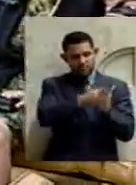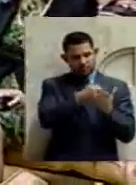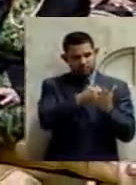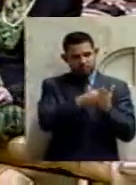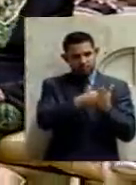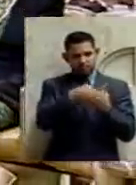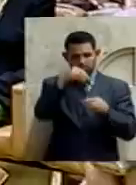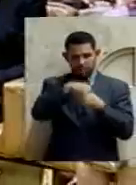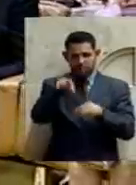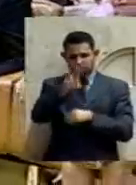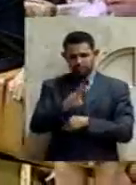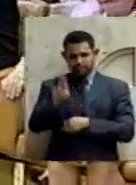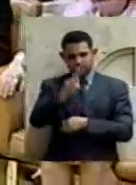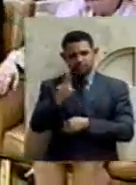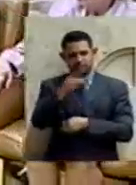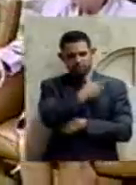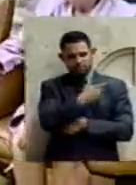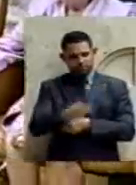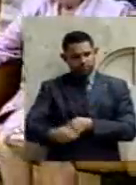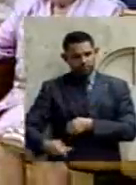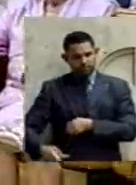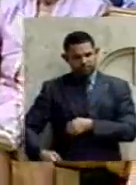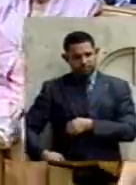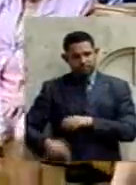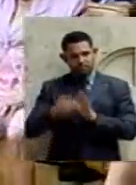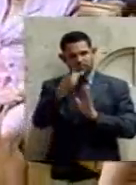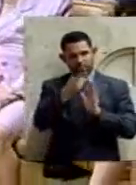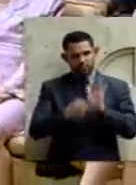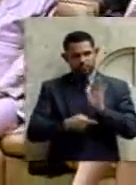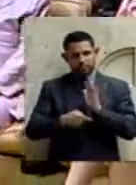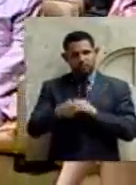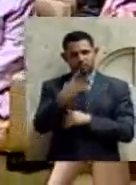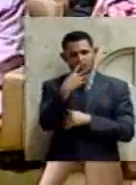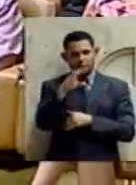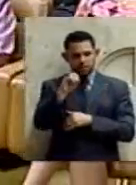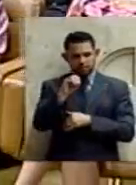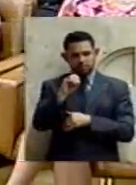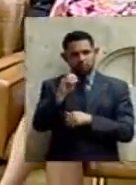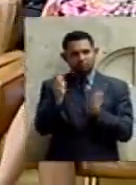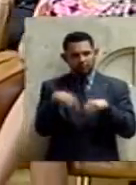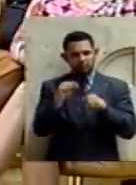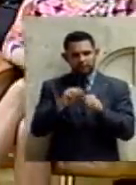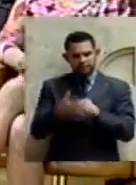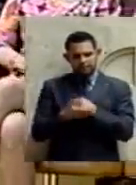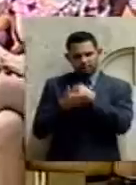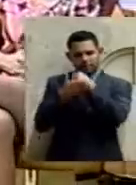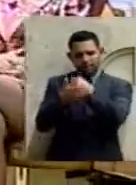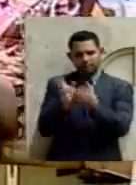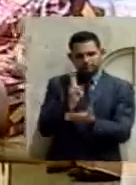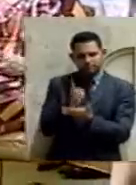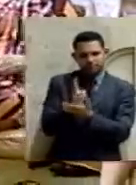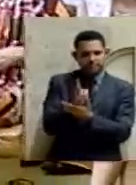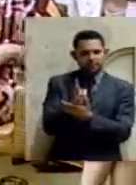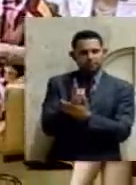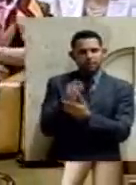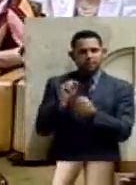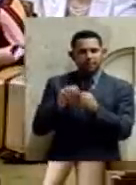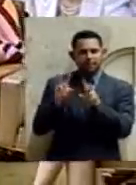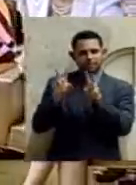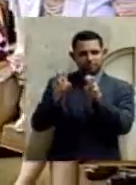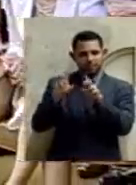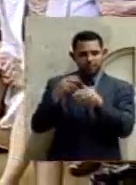em universidades públicas, cognominada política de cotas, e o fez amparado sempre por um